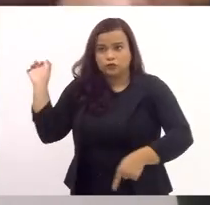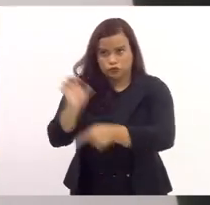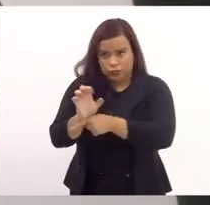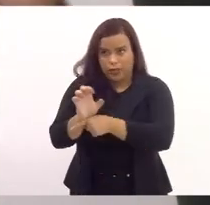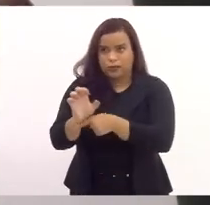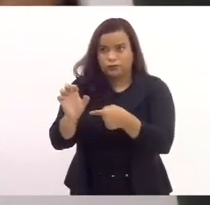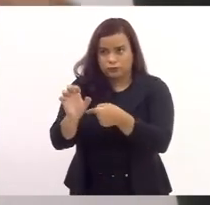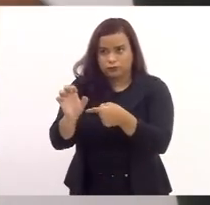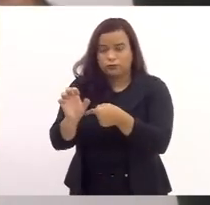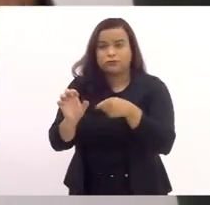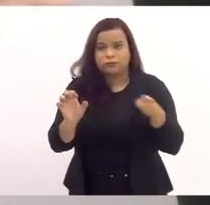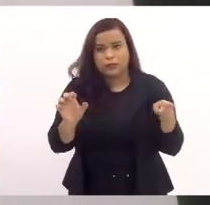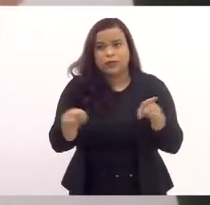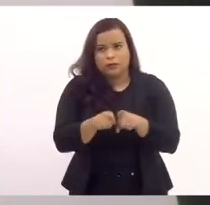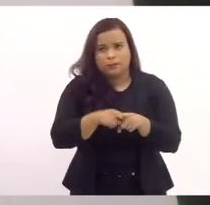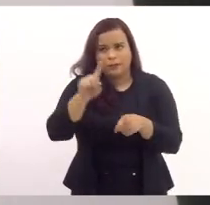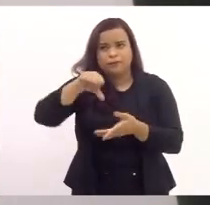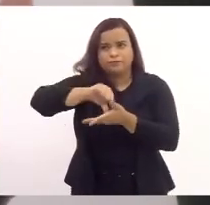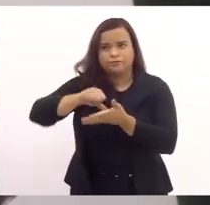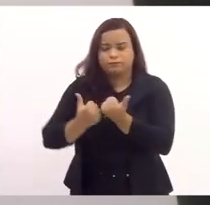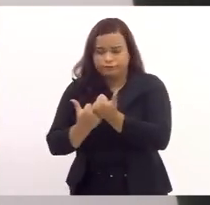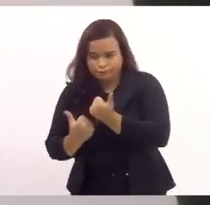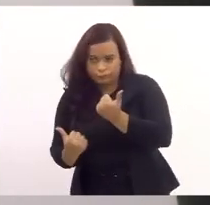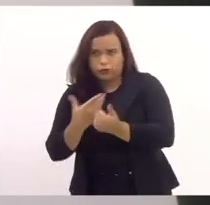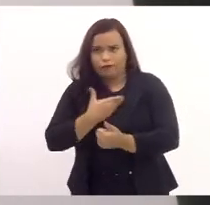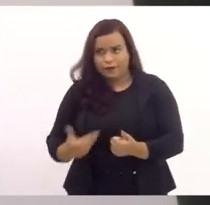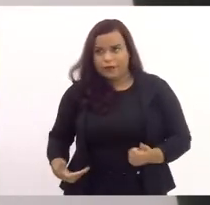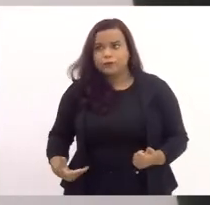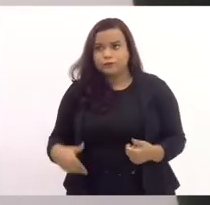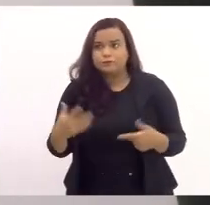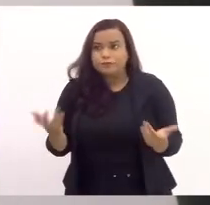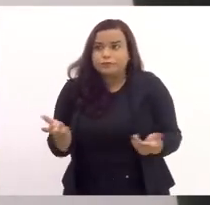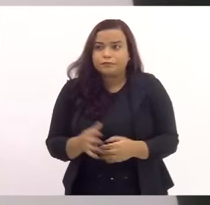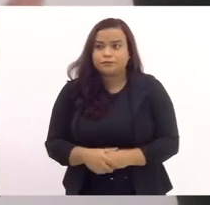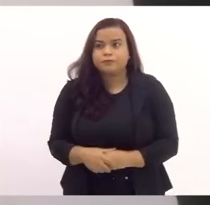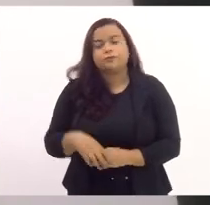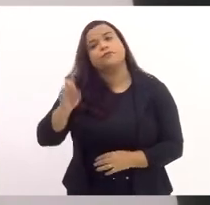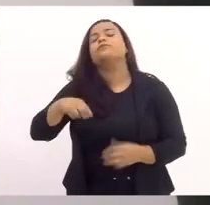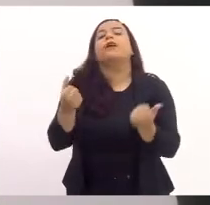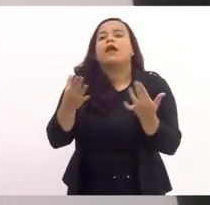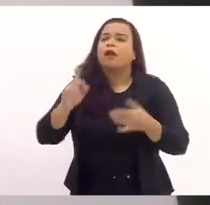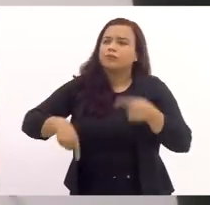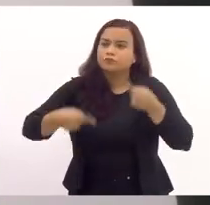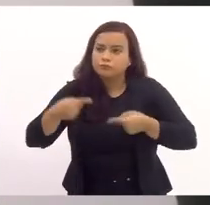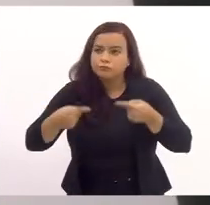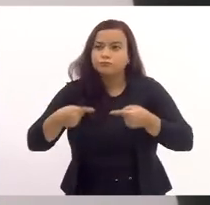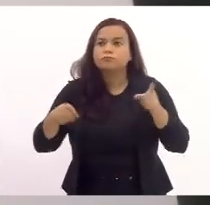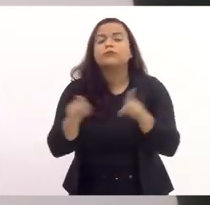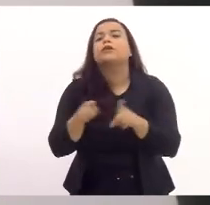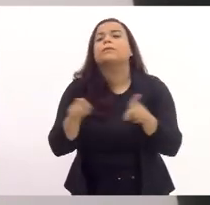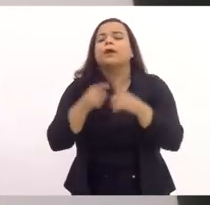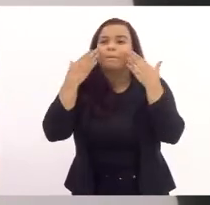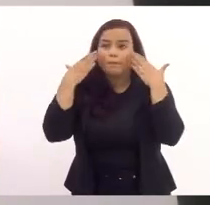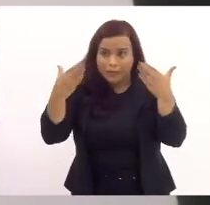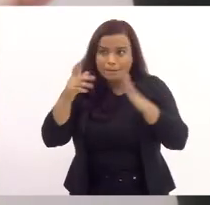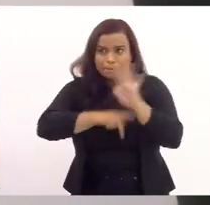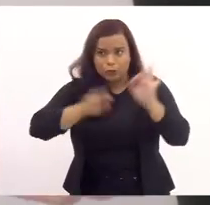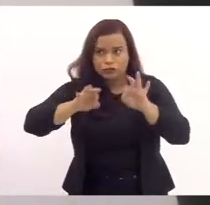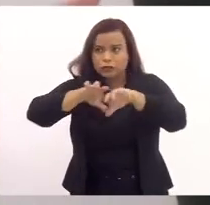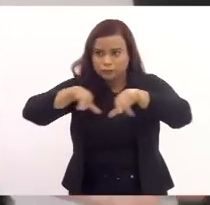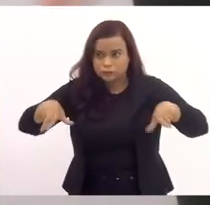como também um órgão também auxiliar do governo do Estado, né, que está ali para discutir e, ao mesmo tempo, apresentar